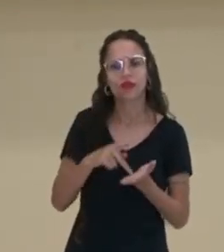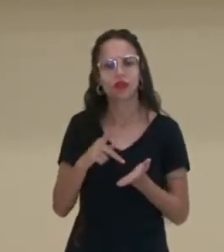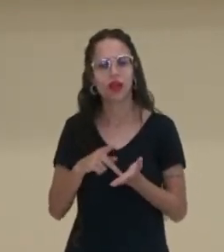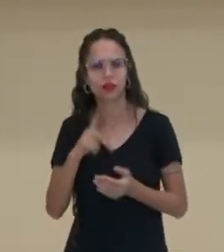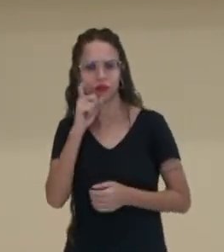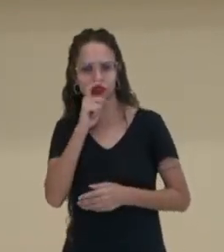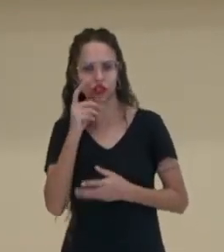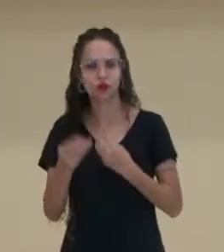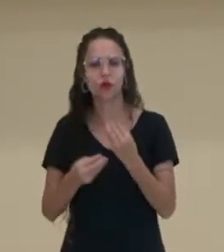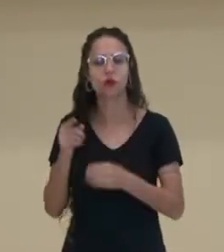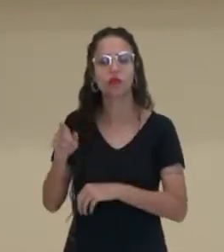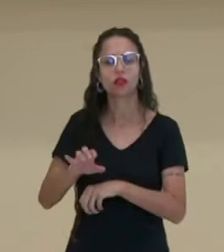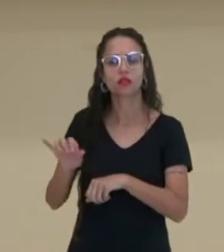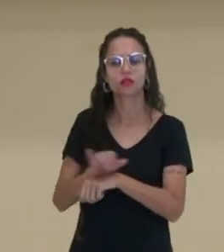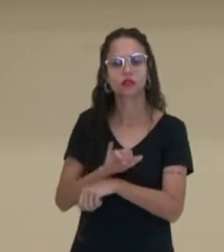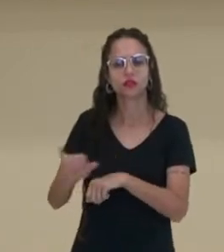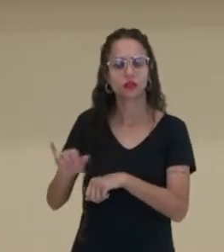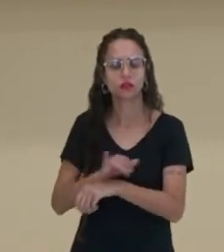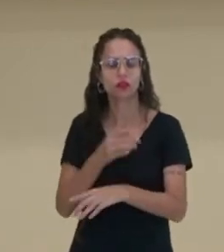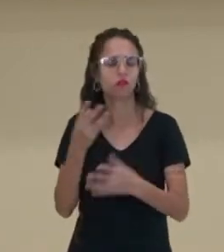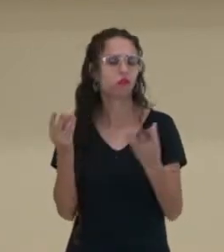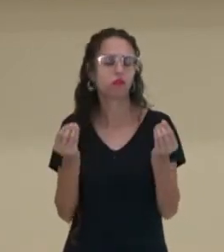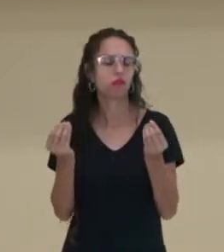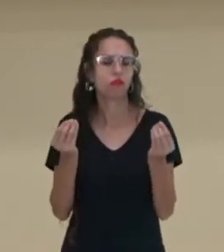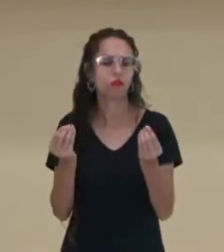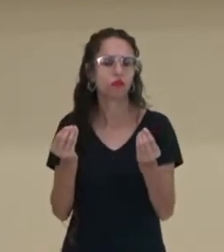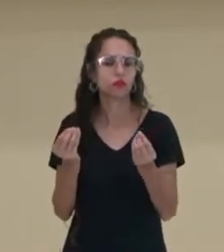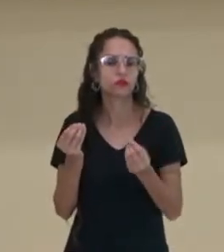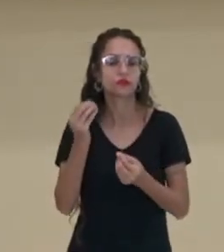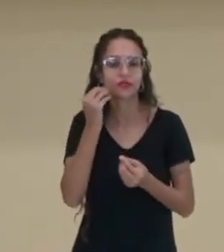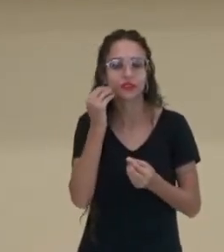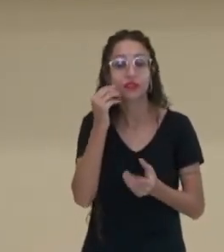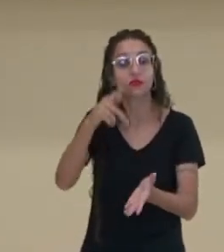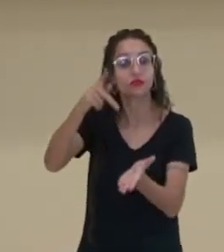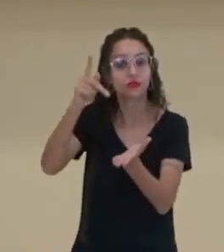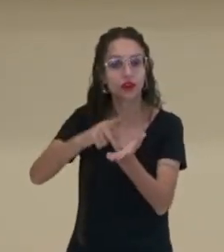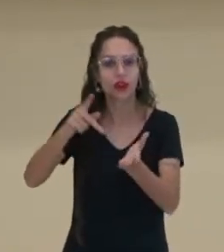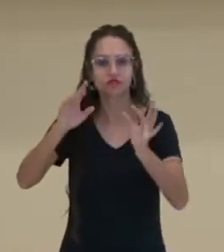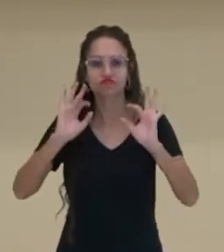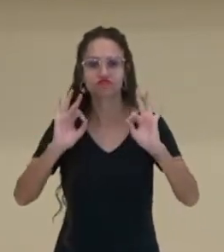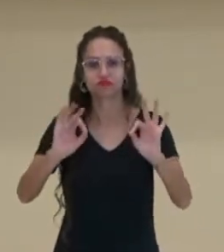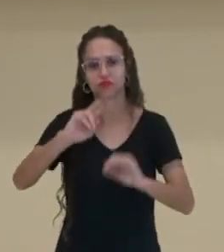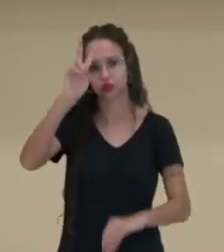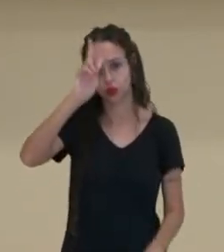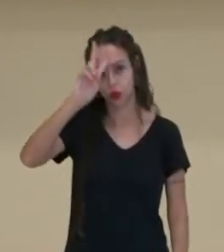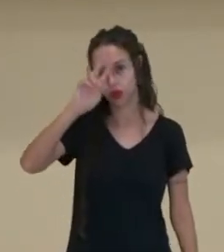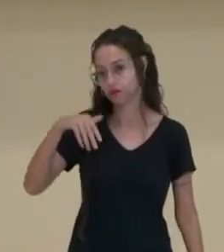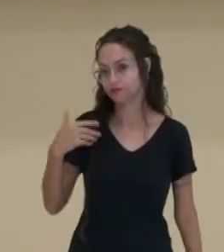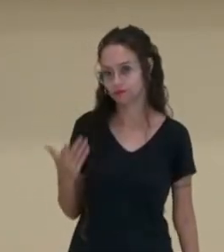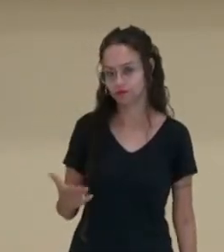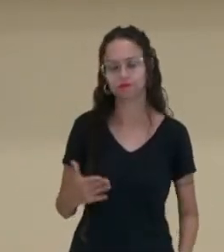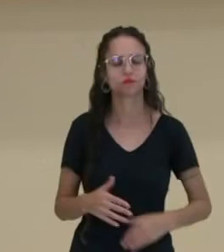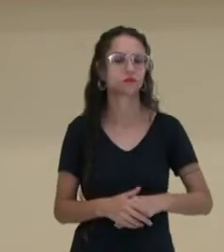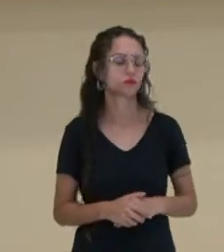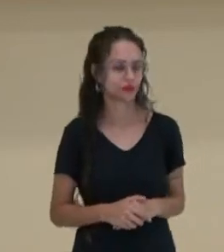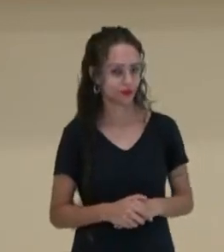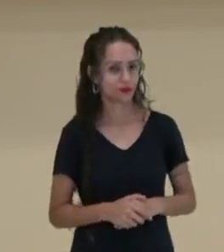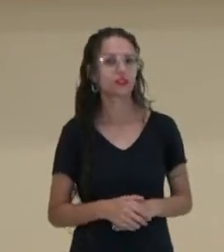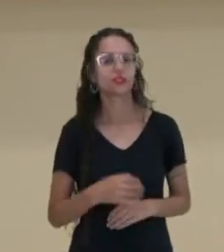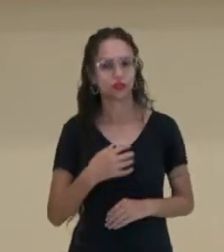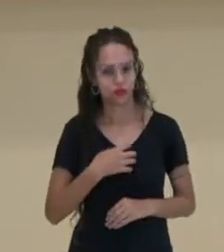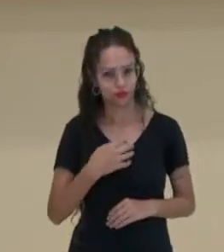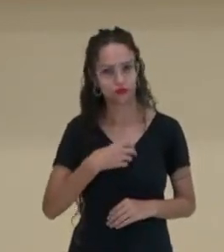mentira, como que ele tentava encontrar, afinal, uma chamada verdade histórica. Então, assim, as formas